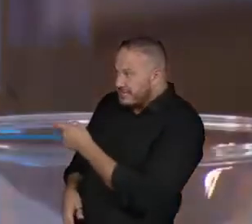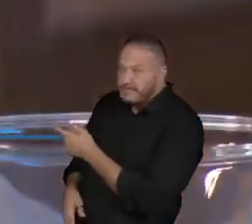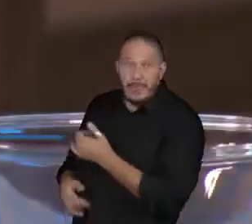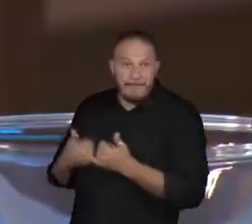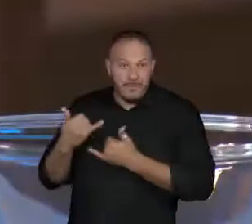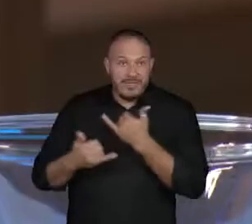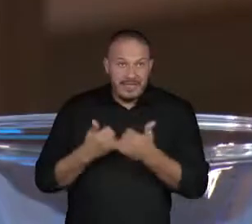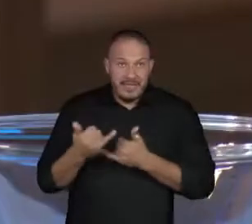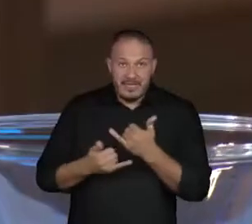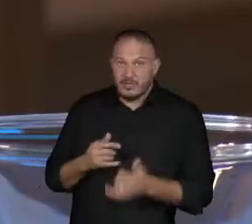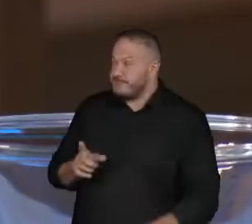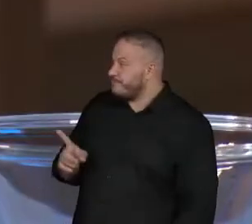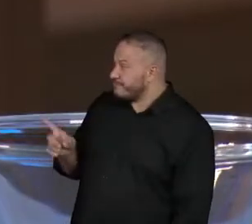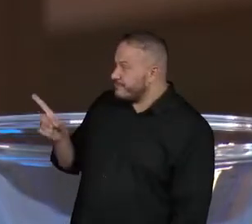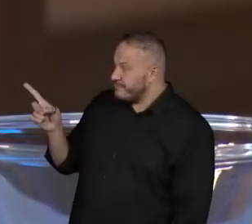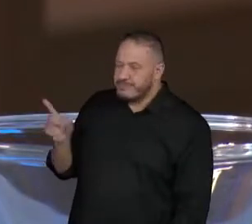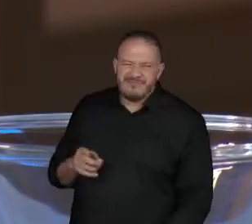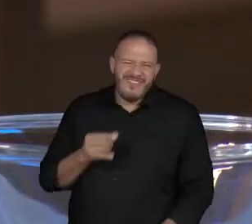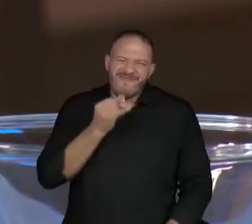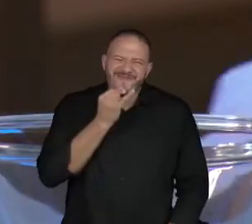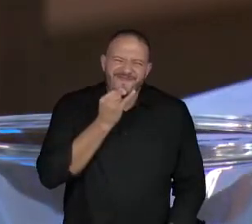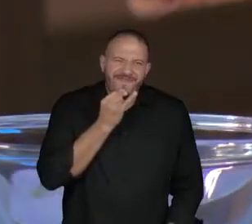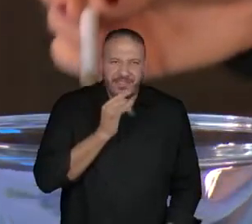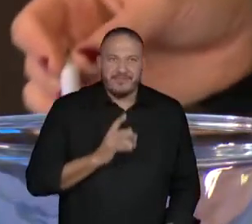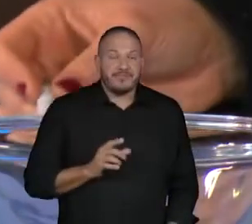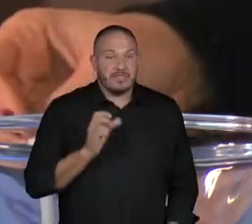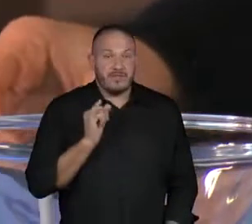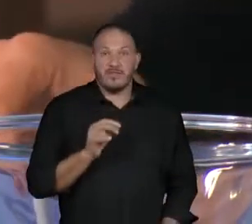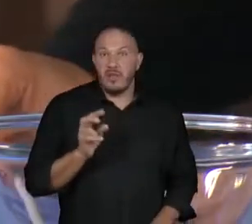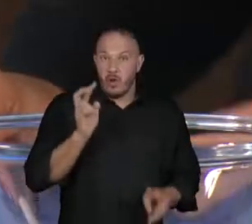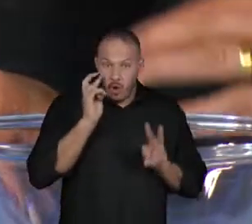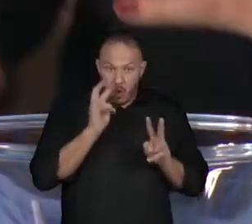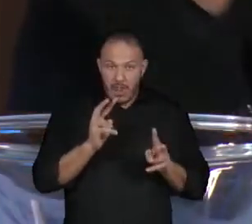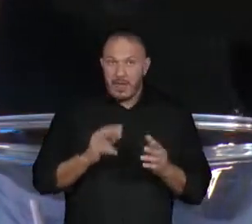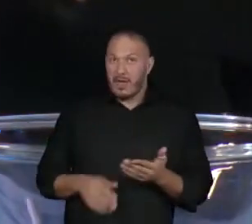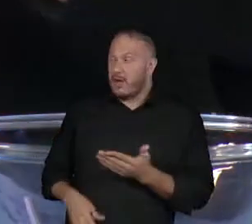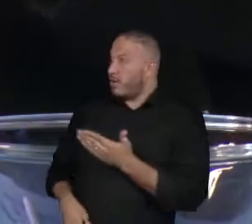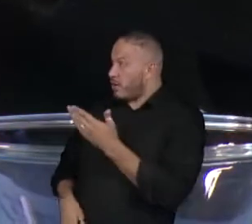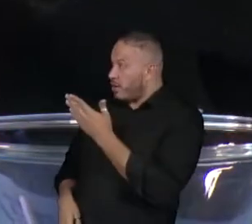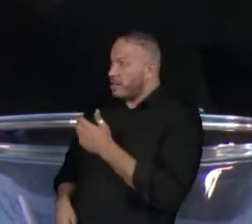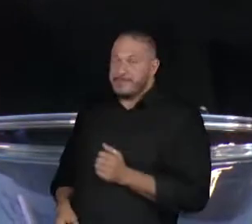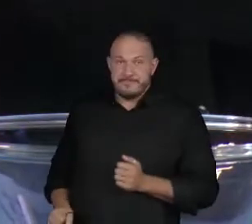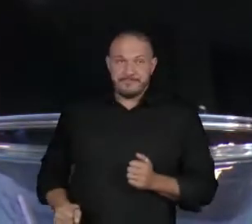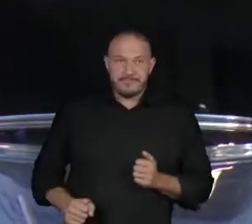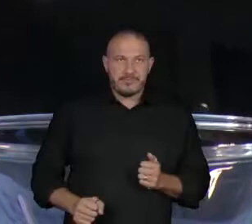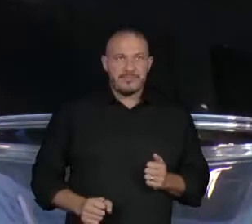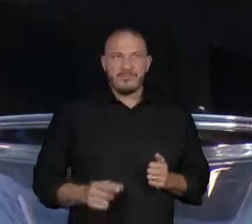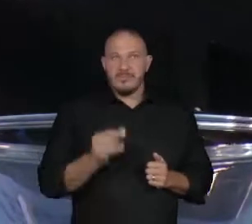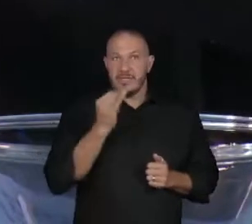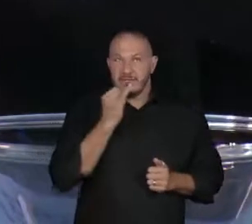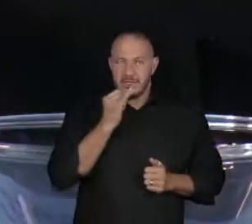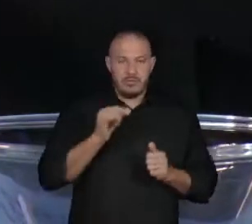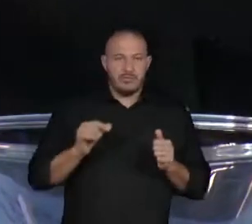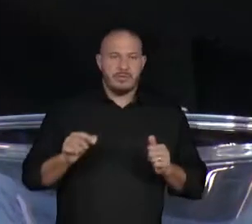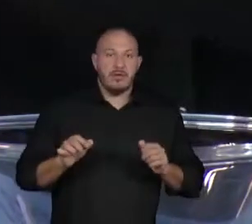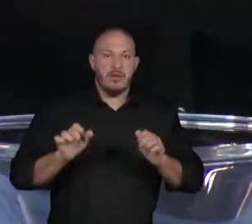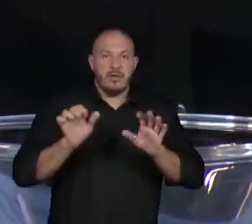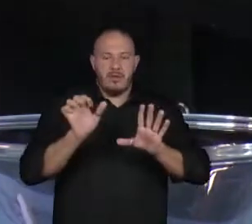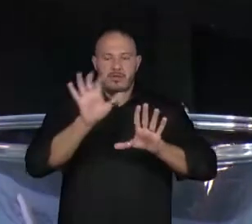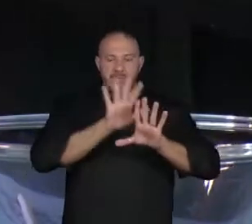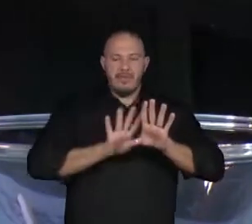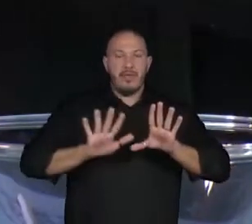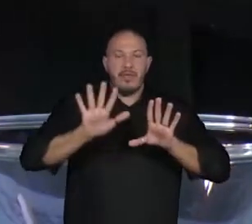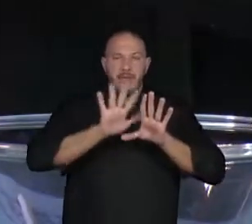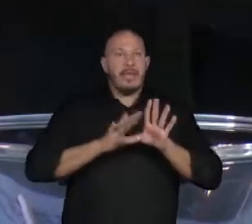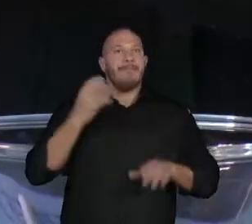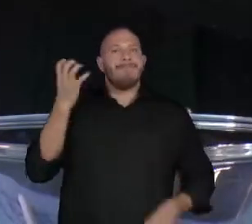que serve como exemplo. Se vocês olharem aqui, esse brinquedo, ele é uma tela branca, tá vendo?